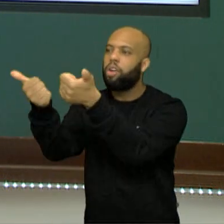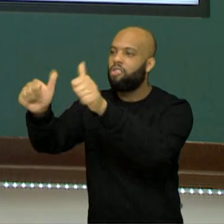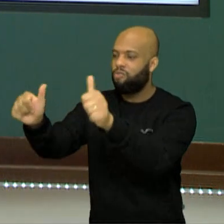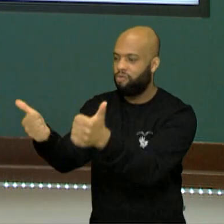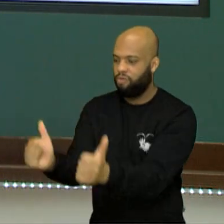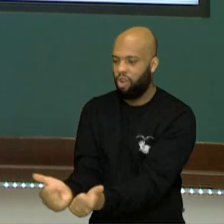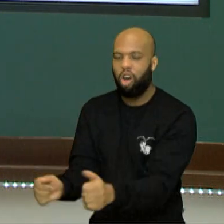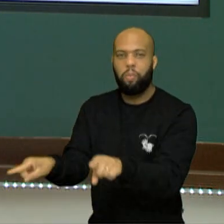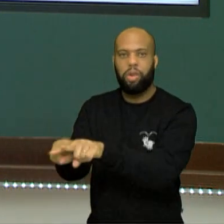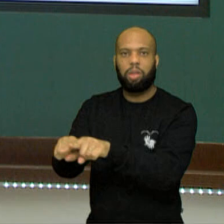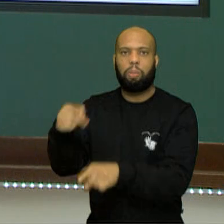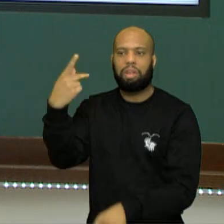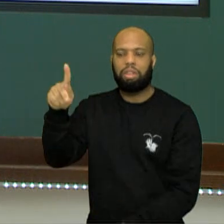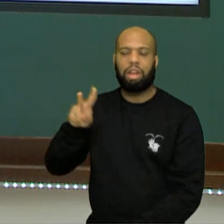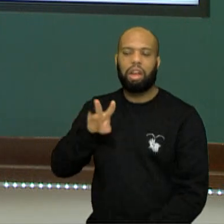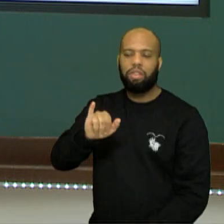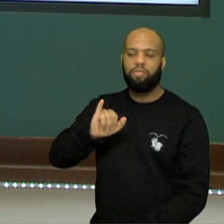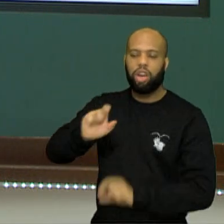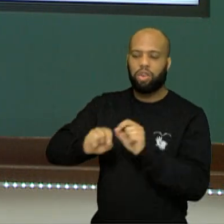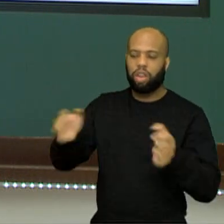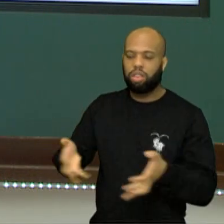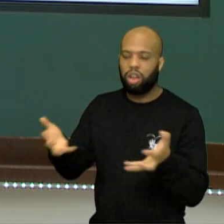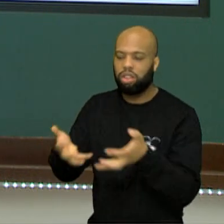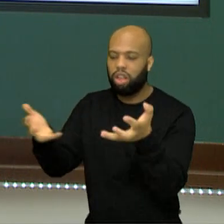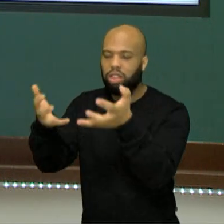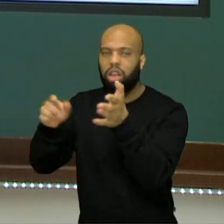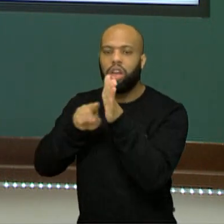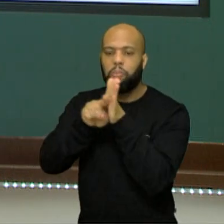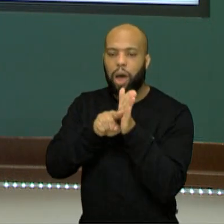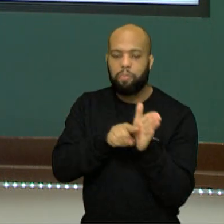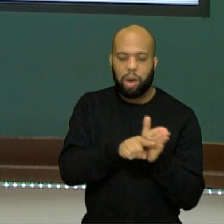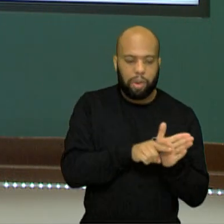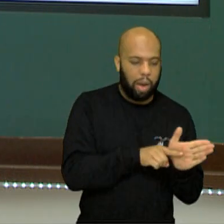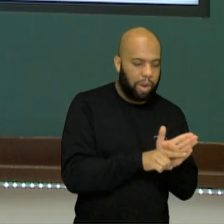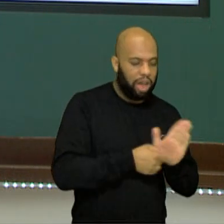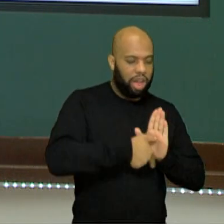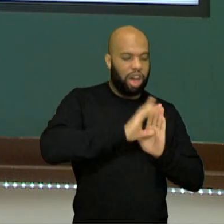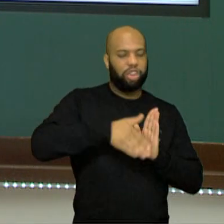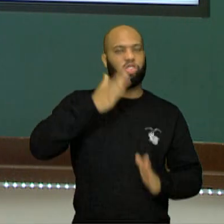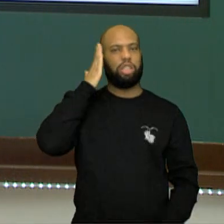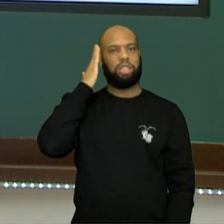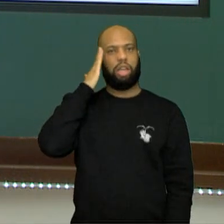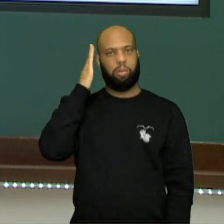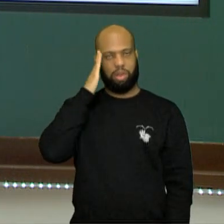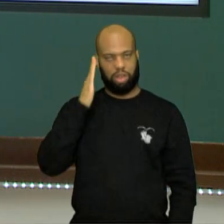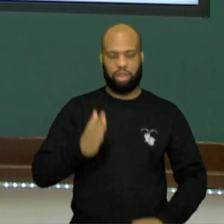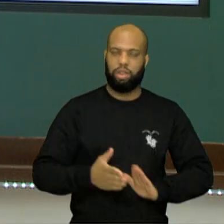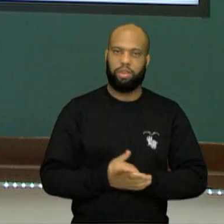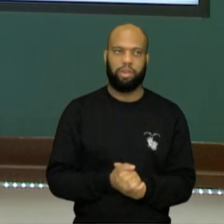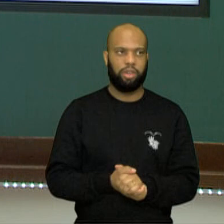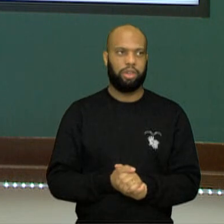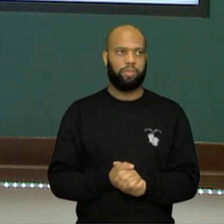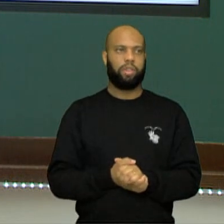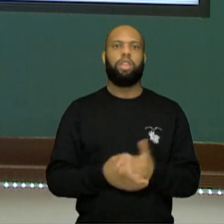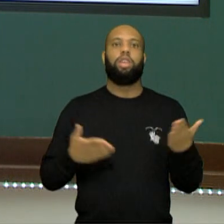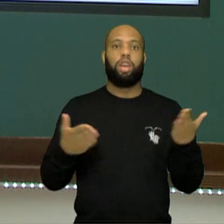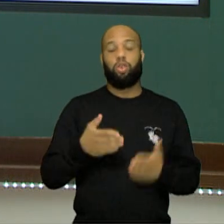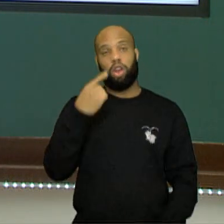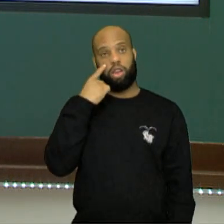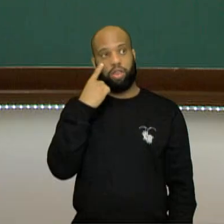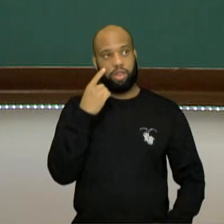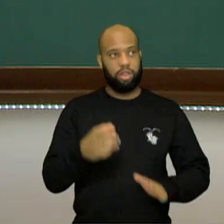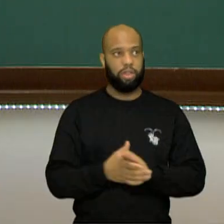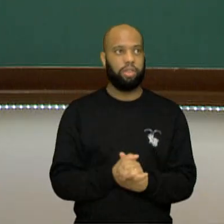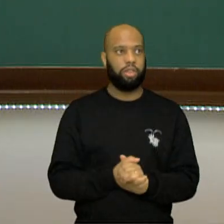dela, isso ia favorecendo eles em busca daquilo que eles já tinham um conhecimento prévio. Agora, veja